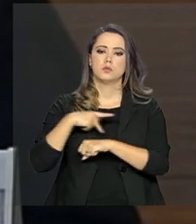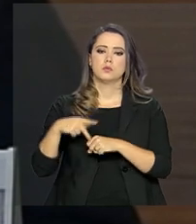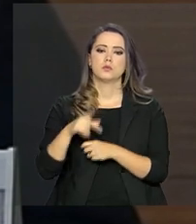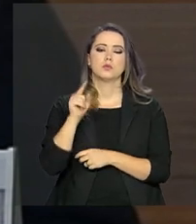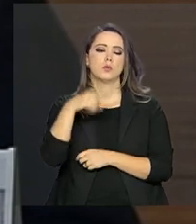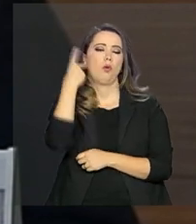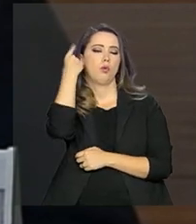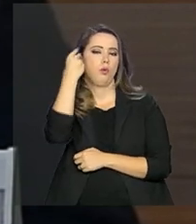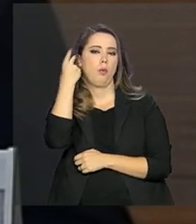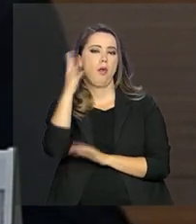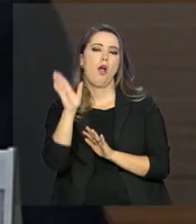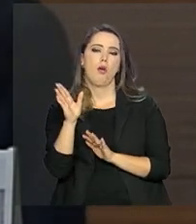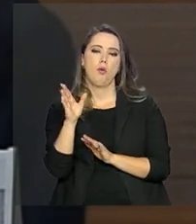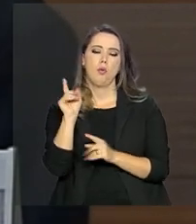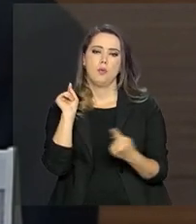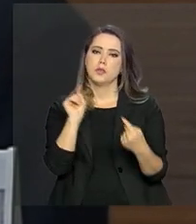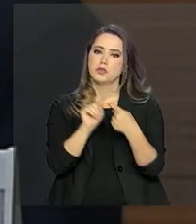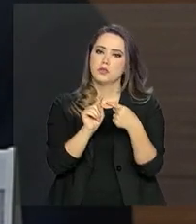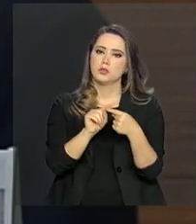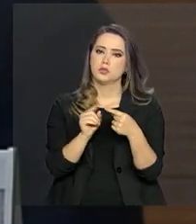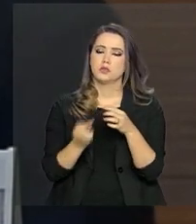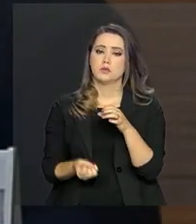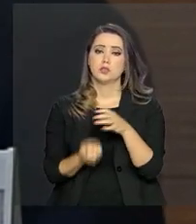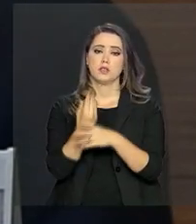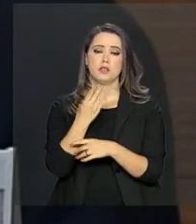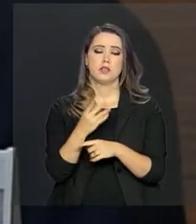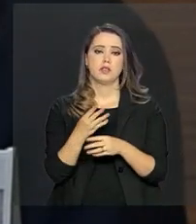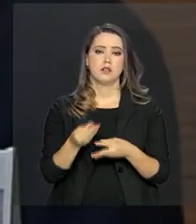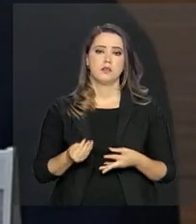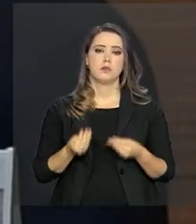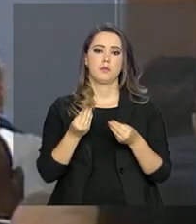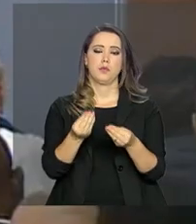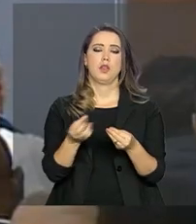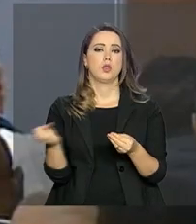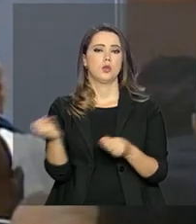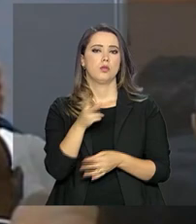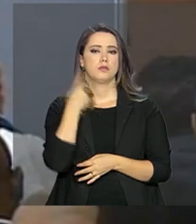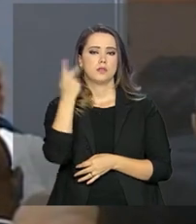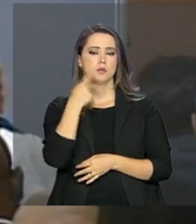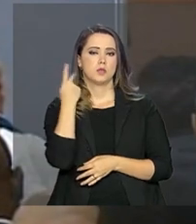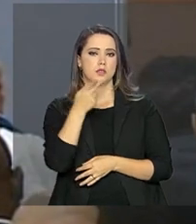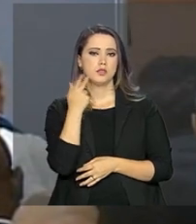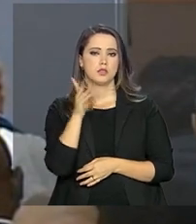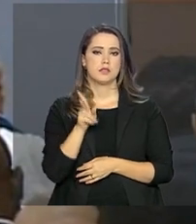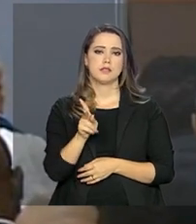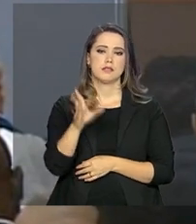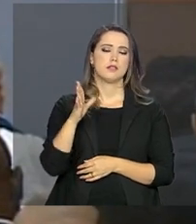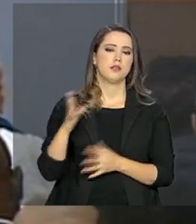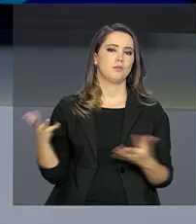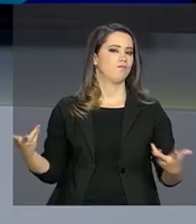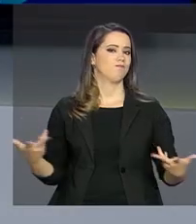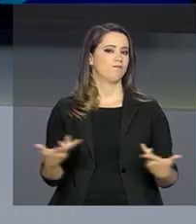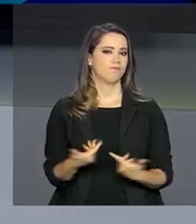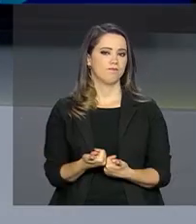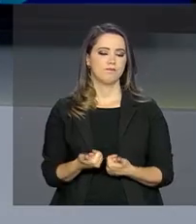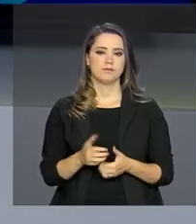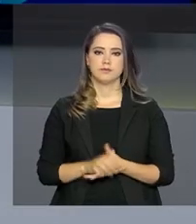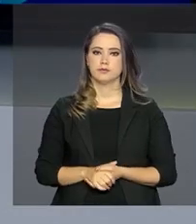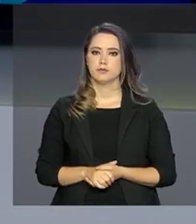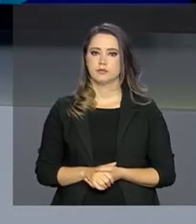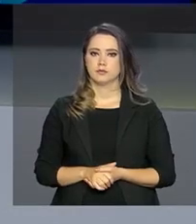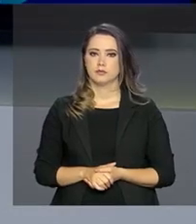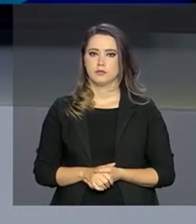natural propósito e conceber e implementar políticas públicas sempre mais eficazes o